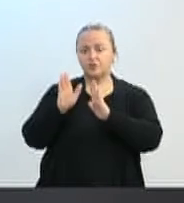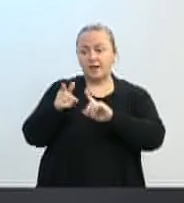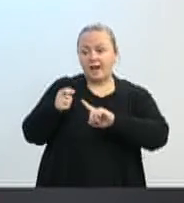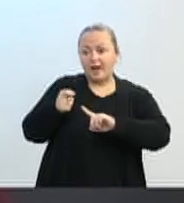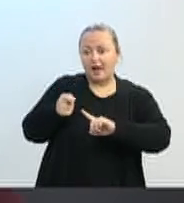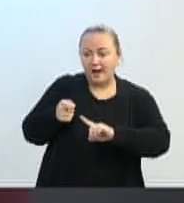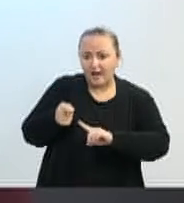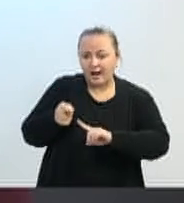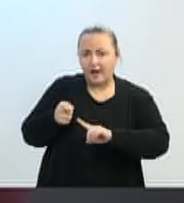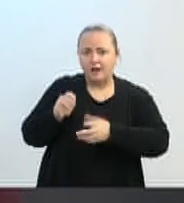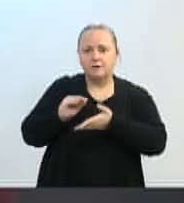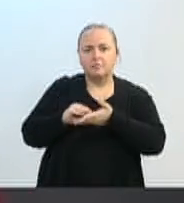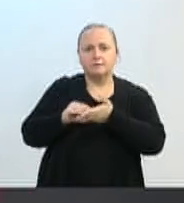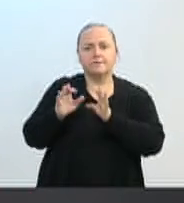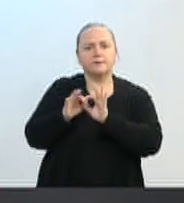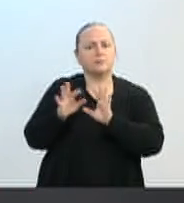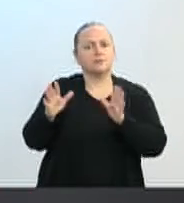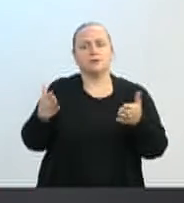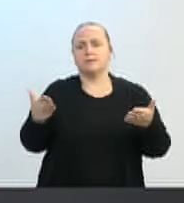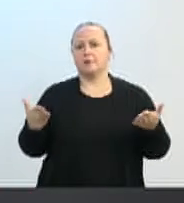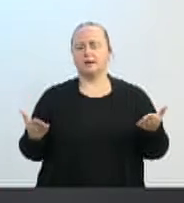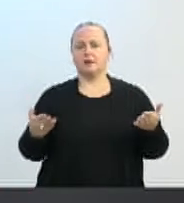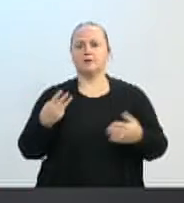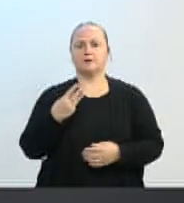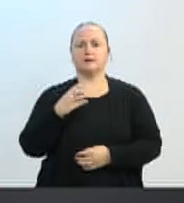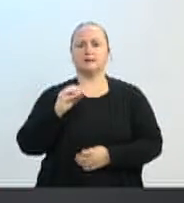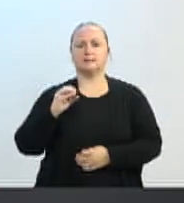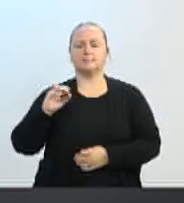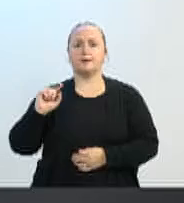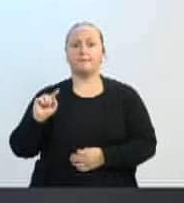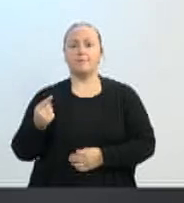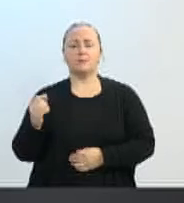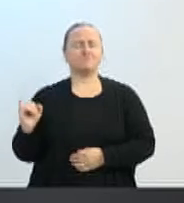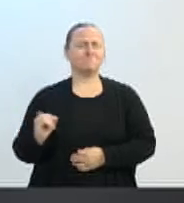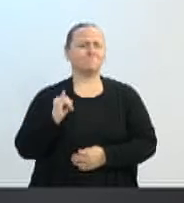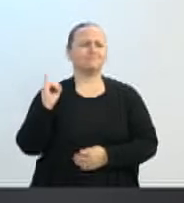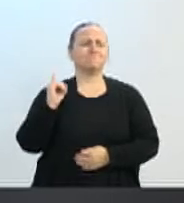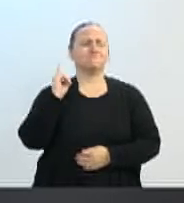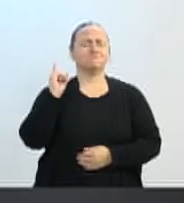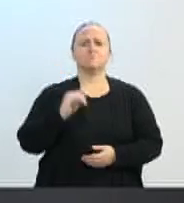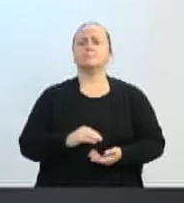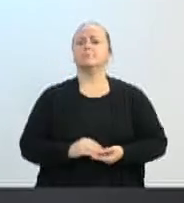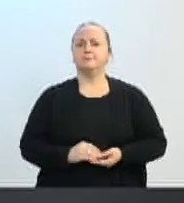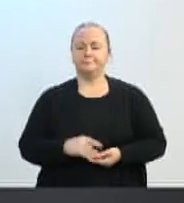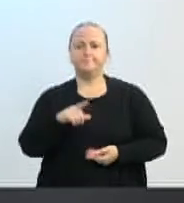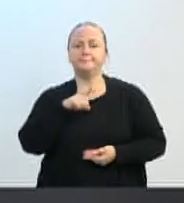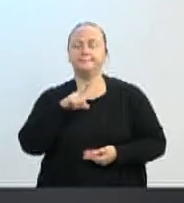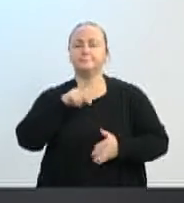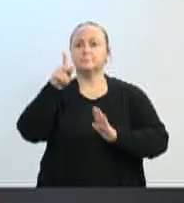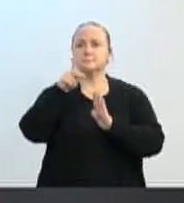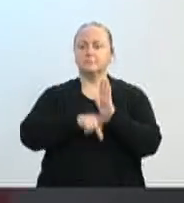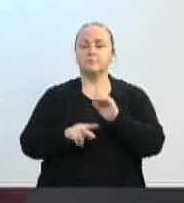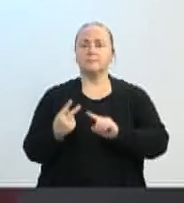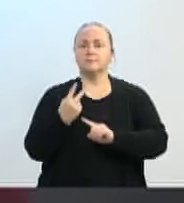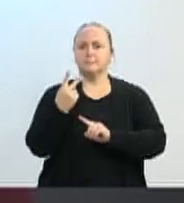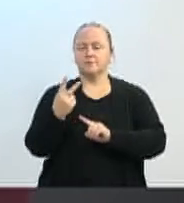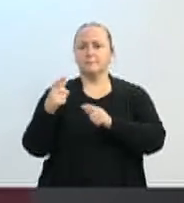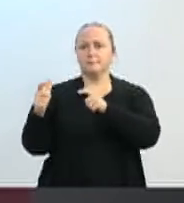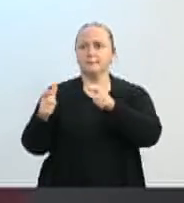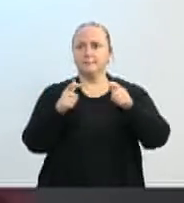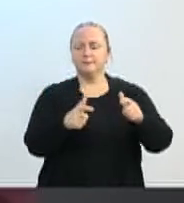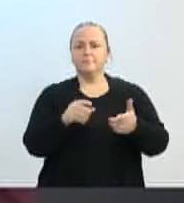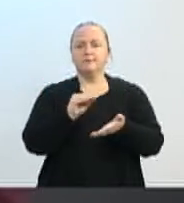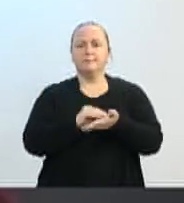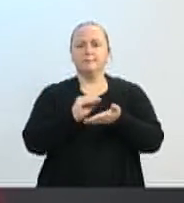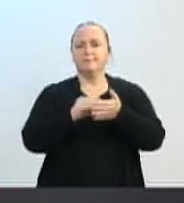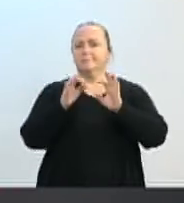foi liberado o recurso ainda. 300 mil reais que são tão importantes, nós temos projetos para os 2 educandários, porque ainda não foi liberado pelo MEC,